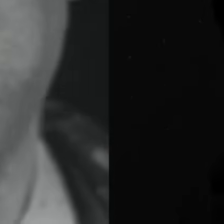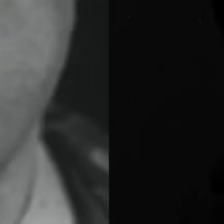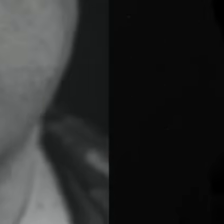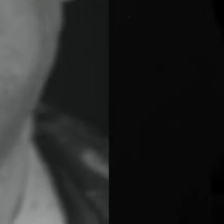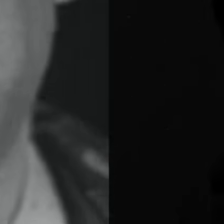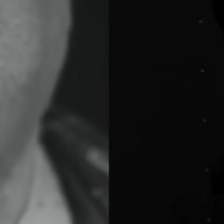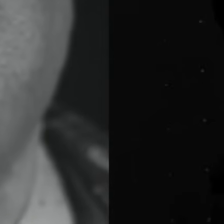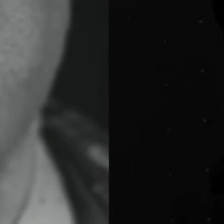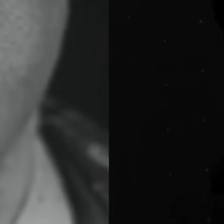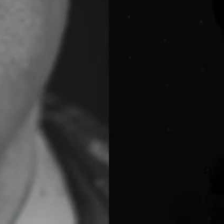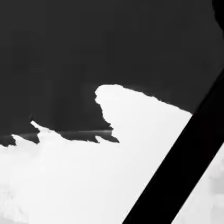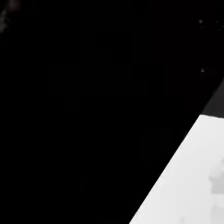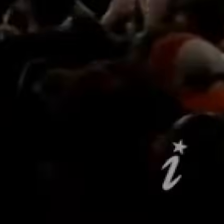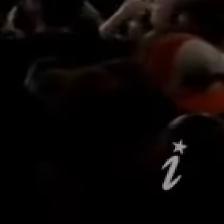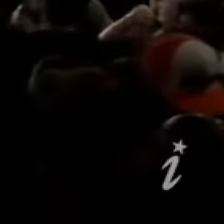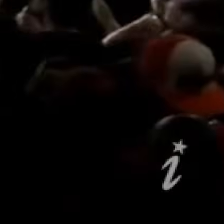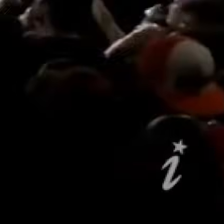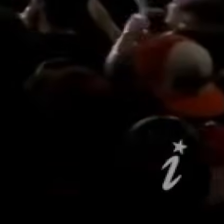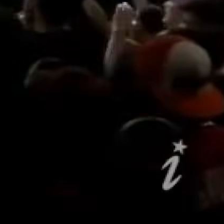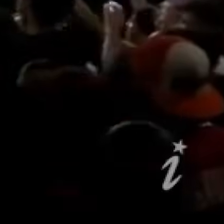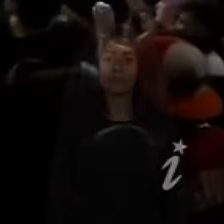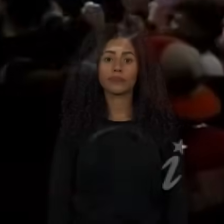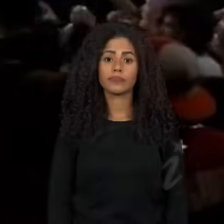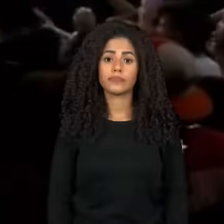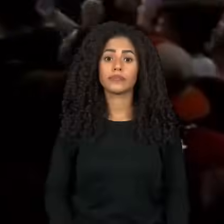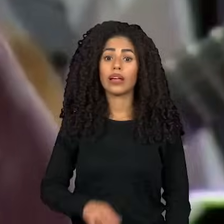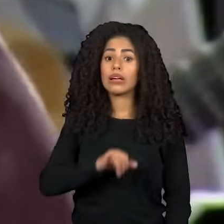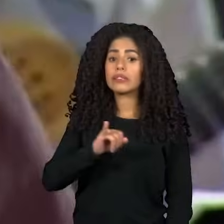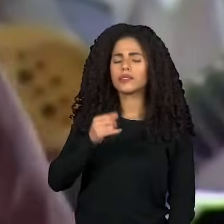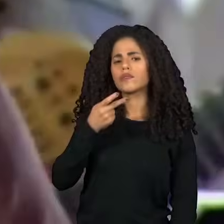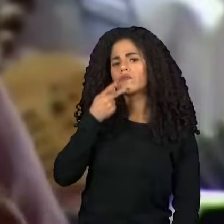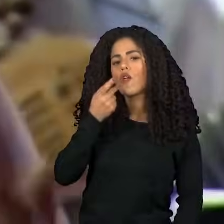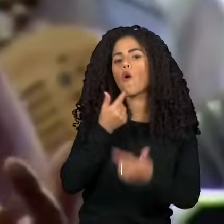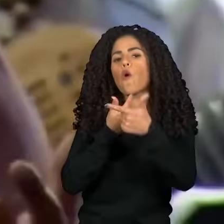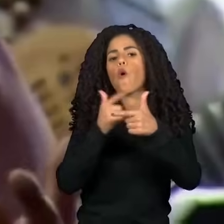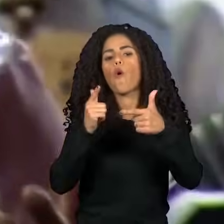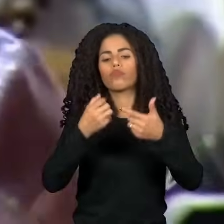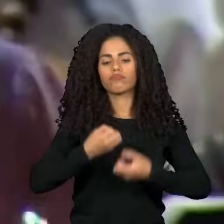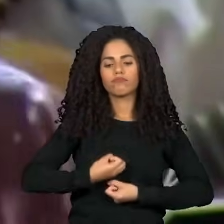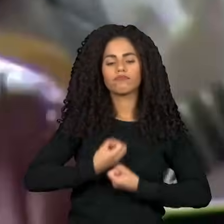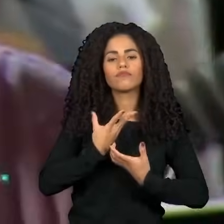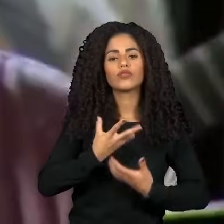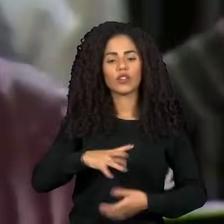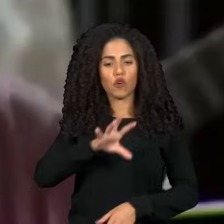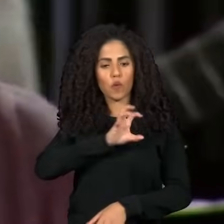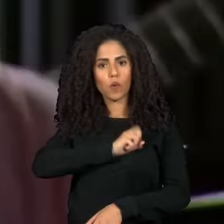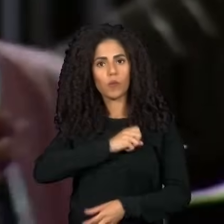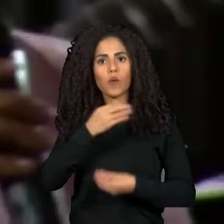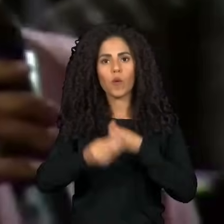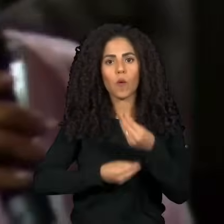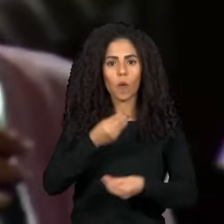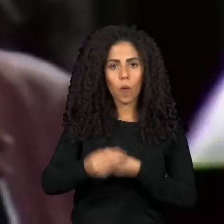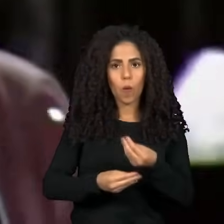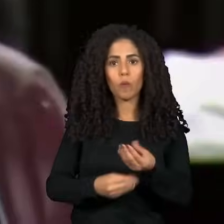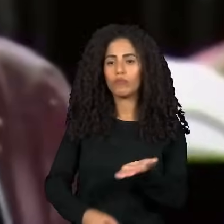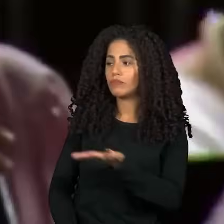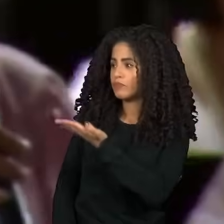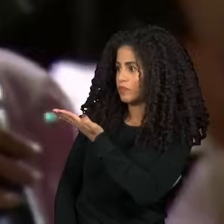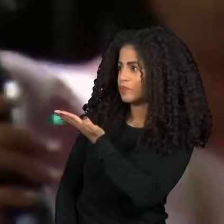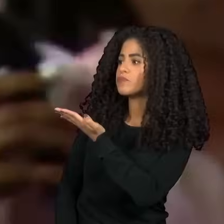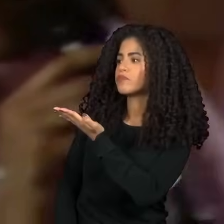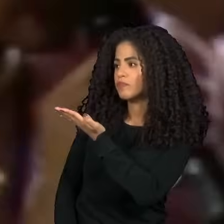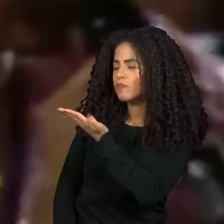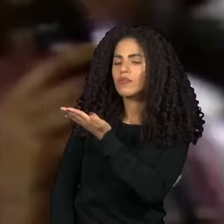do que praticou. Se a gente for falar de outras maneiras de expressar o amor, a gente não tem como não falar de Alessi Brandão, que é